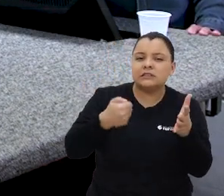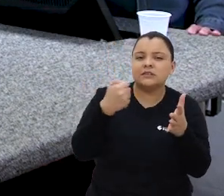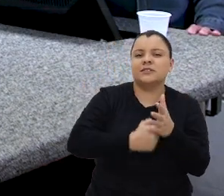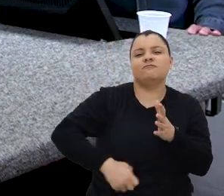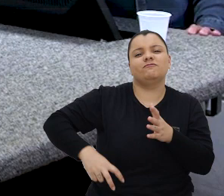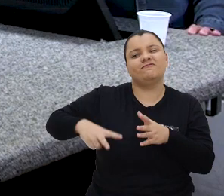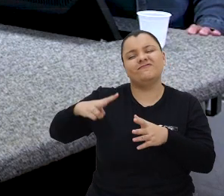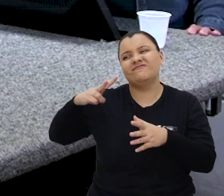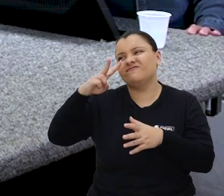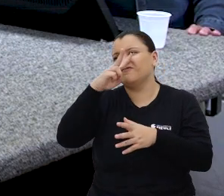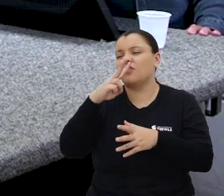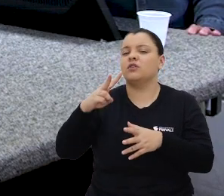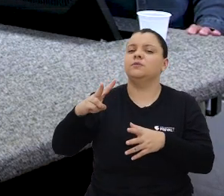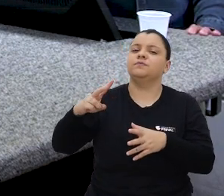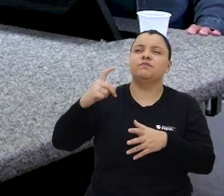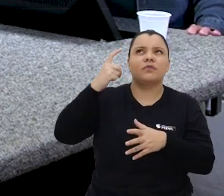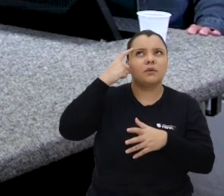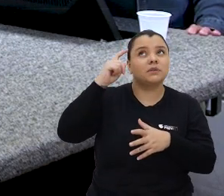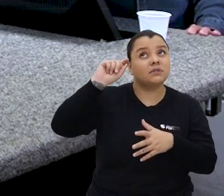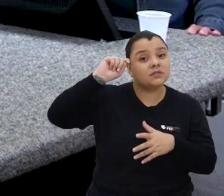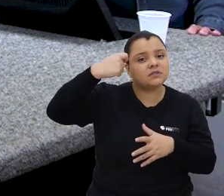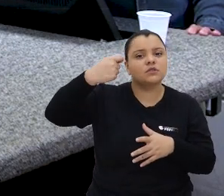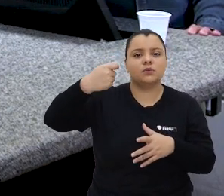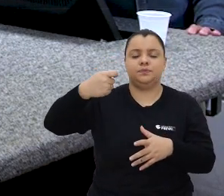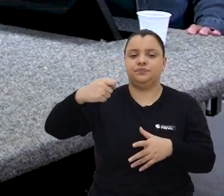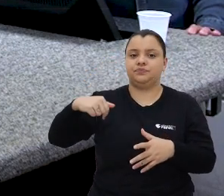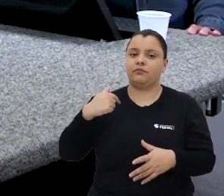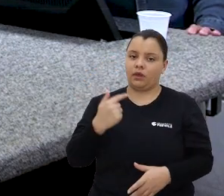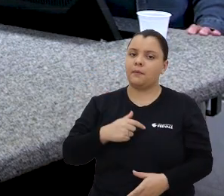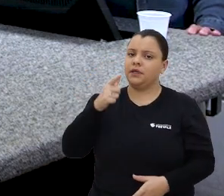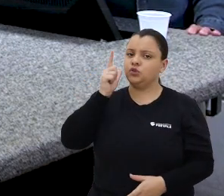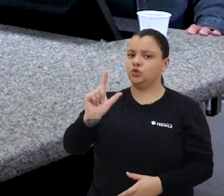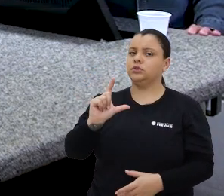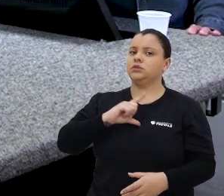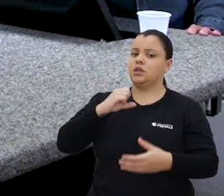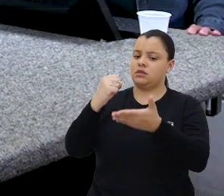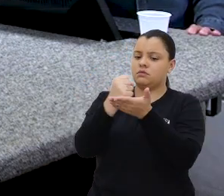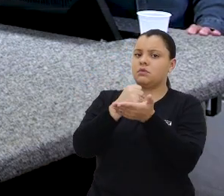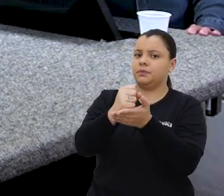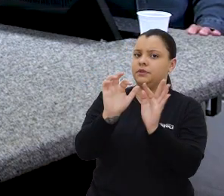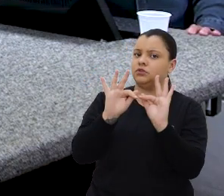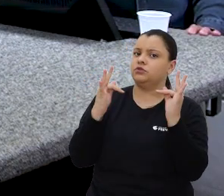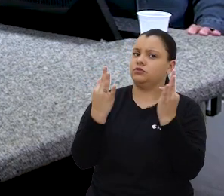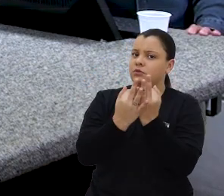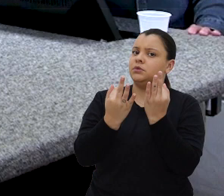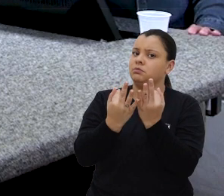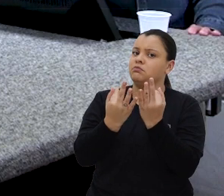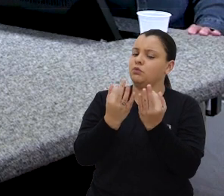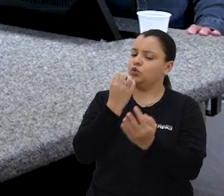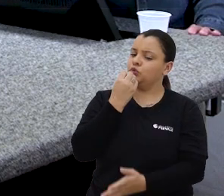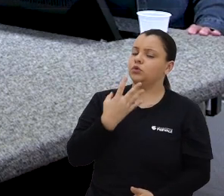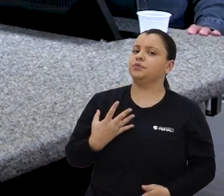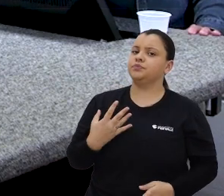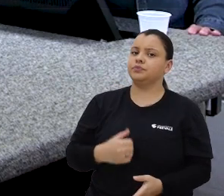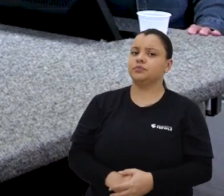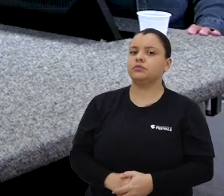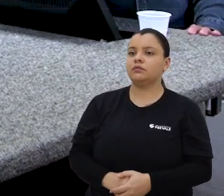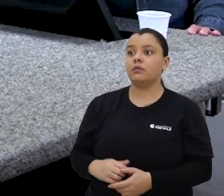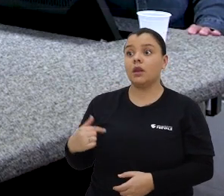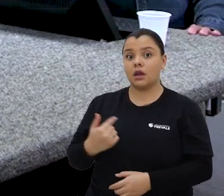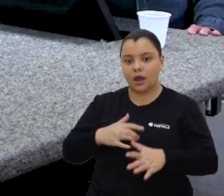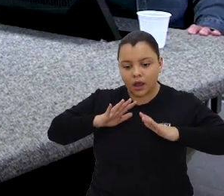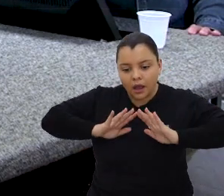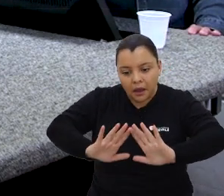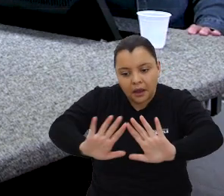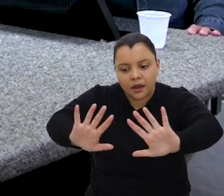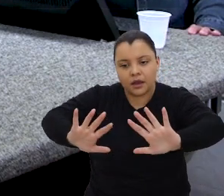né, relacionada à negritude, mas eu consegui ter uma base de estrutura familiar muito forte que me fortaleceu